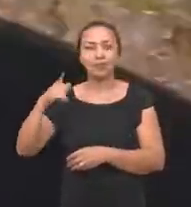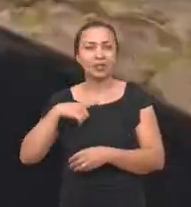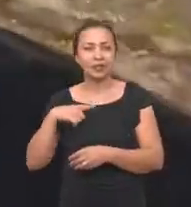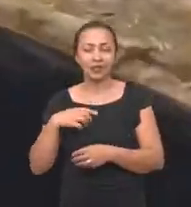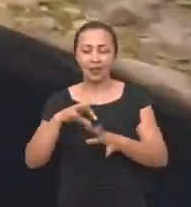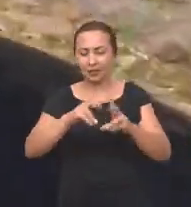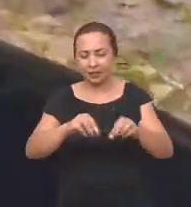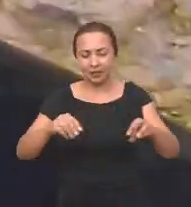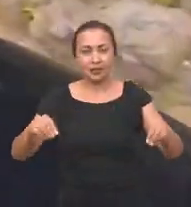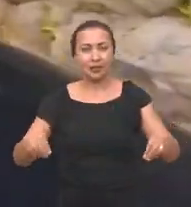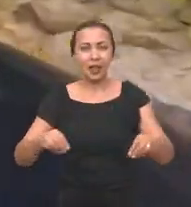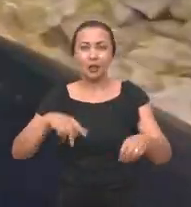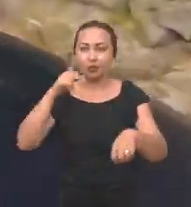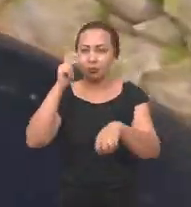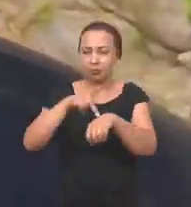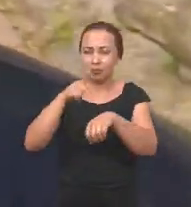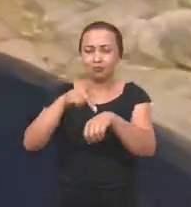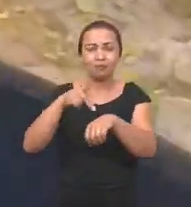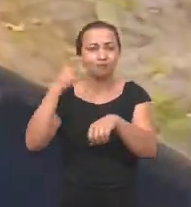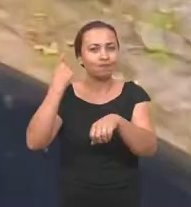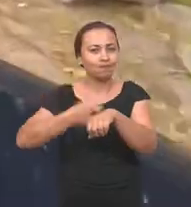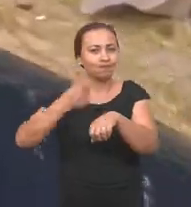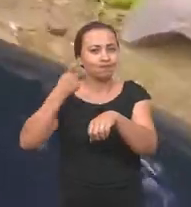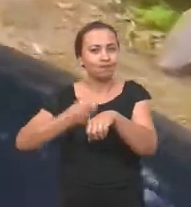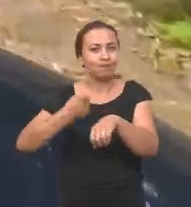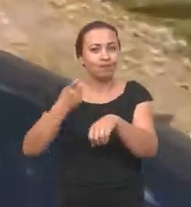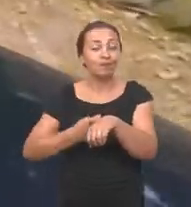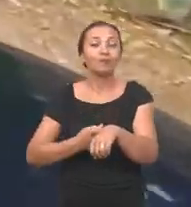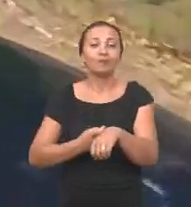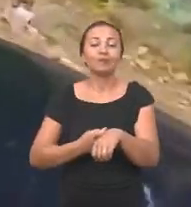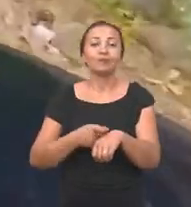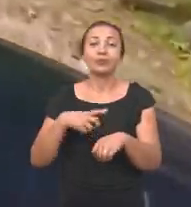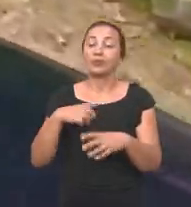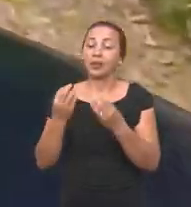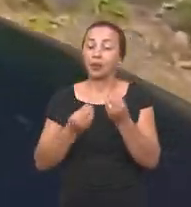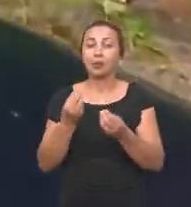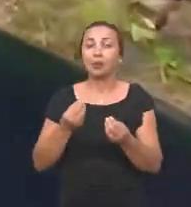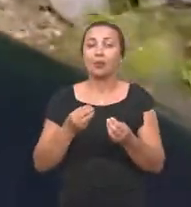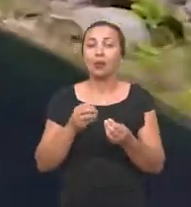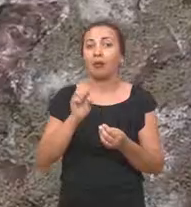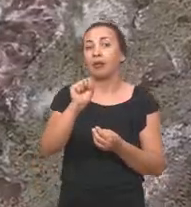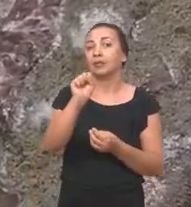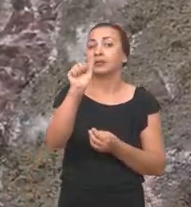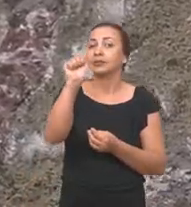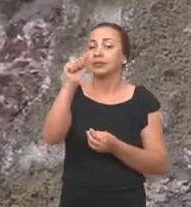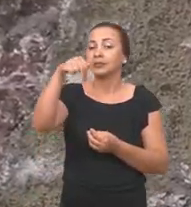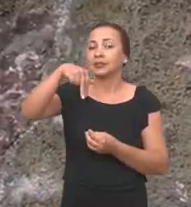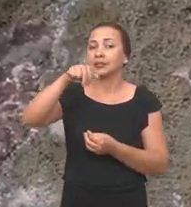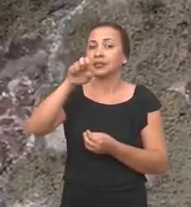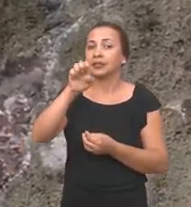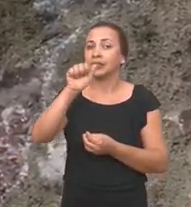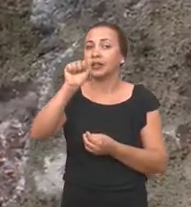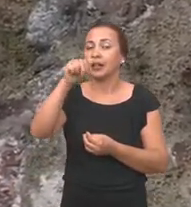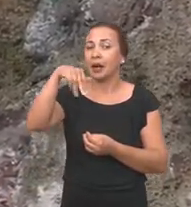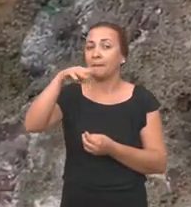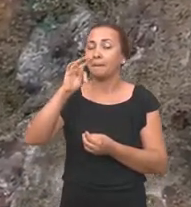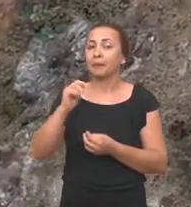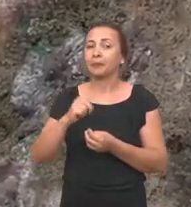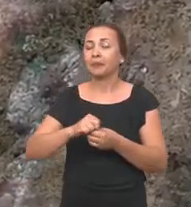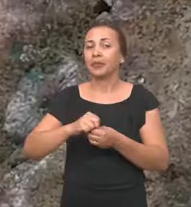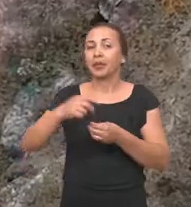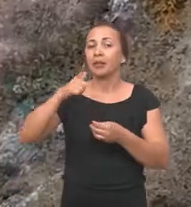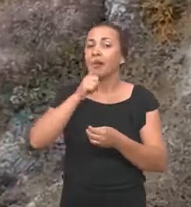condição de solo muito rochoso, as condições de saneamento não são muito simples, né?